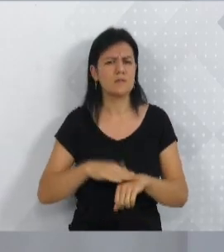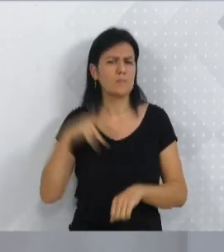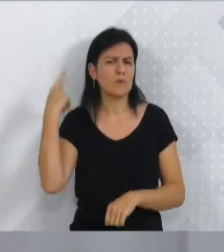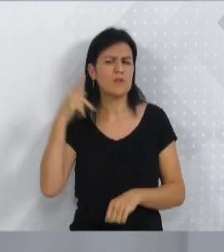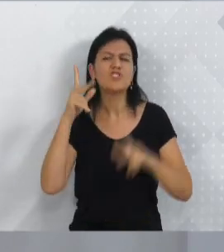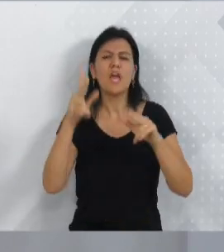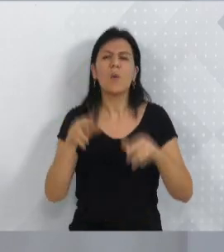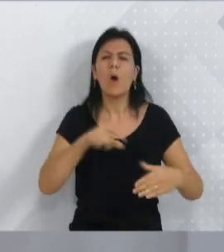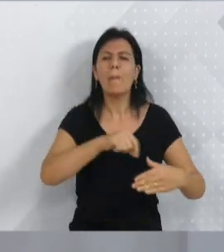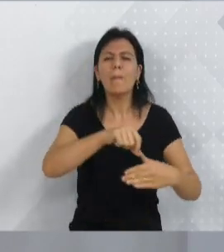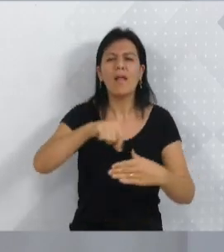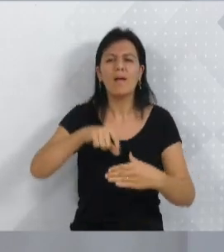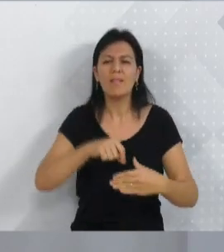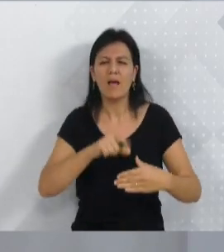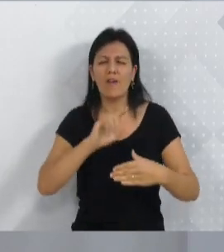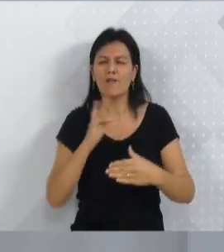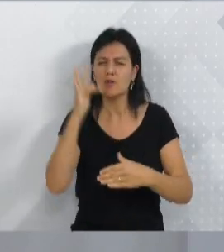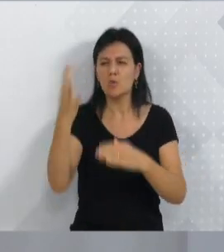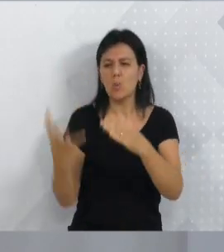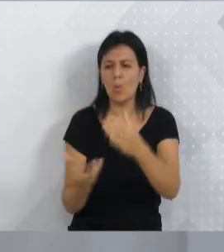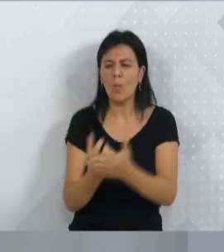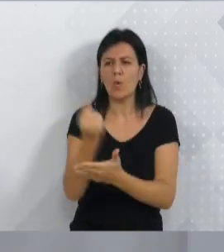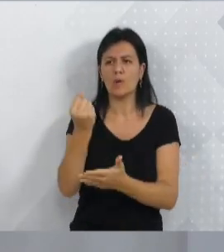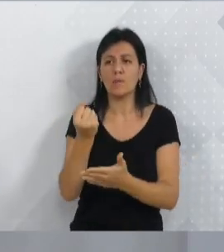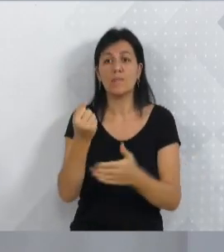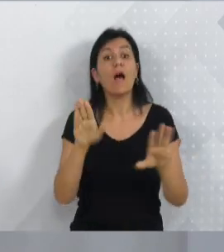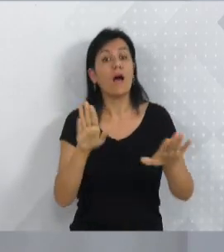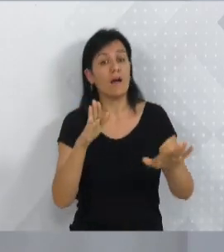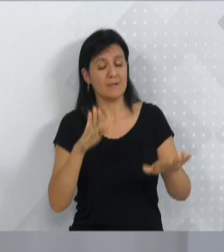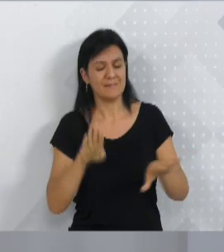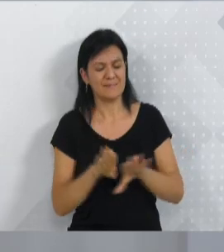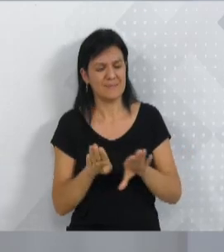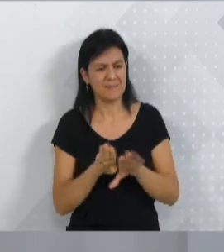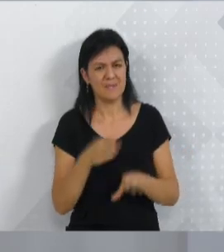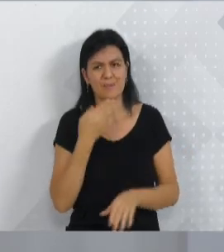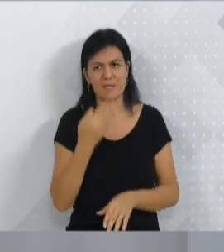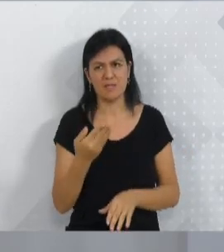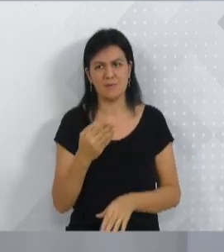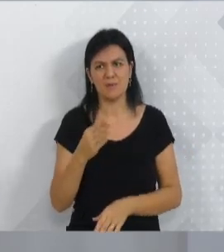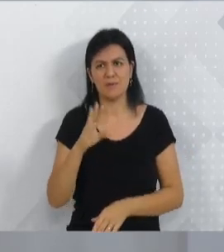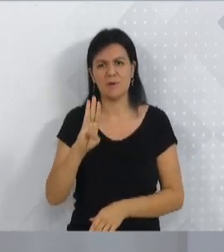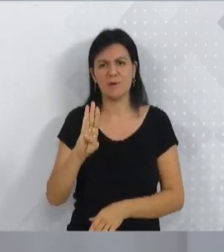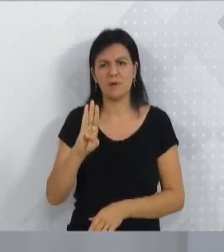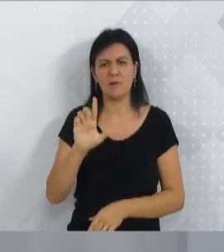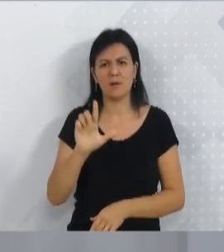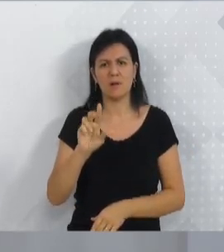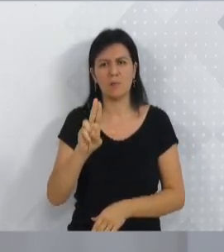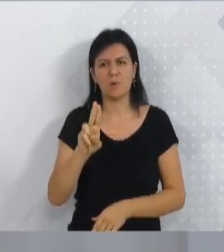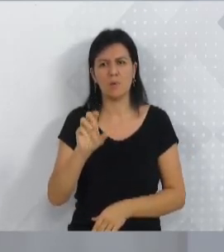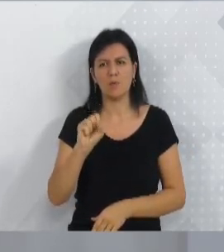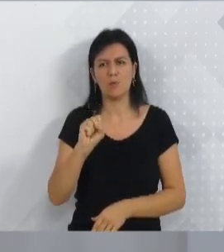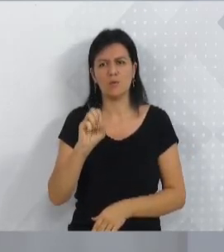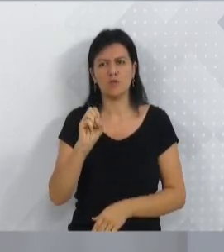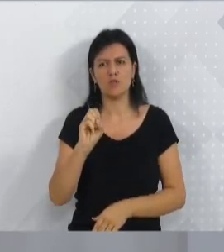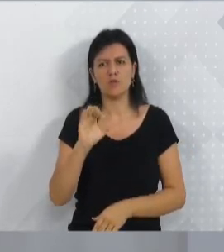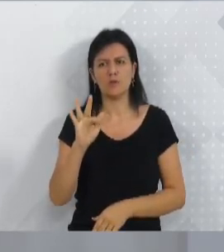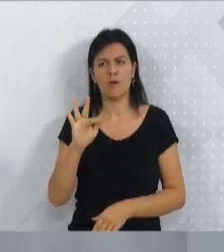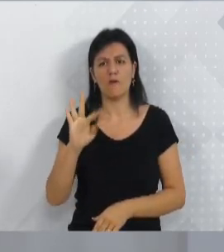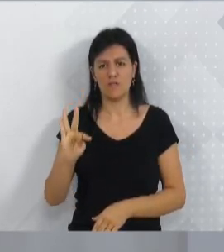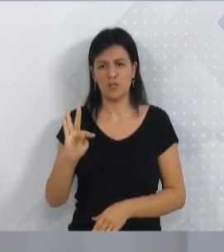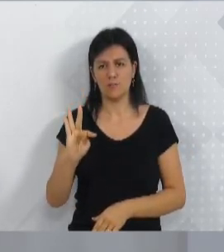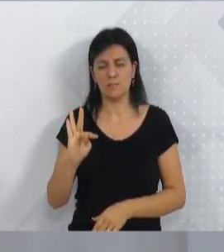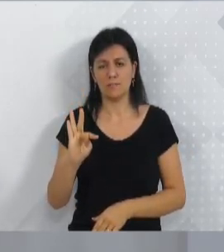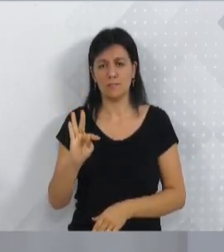então nós plantamos sementes ah pedimos também uma Blue software isso é importante eu queria que os vereadores antenados com o desenvolvimento econômico ou vice